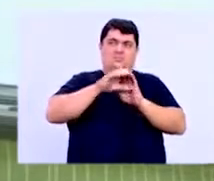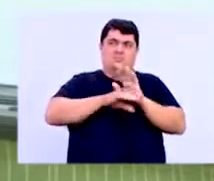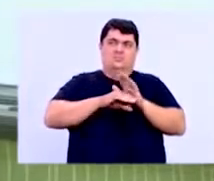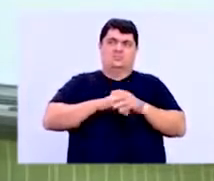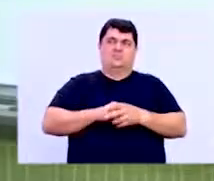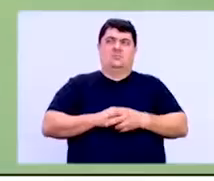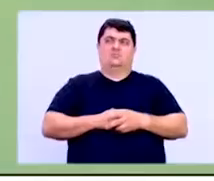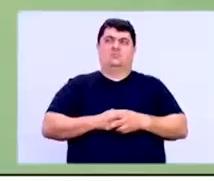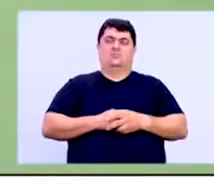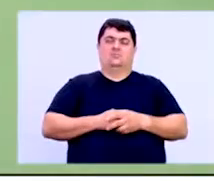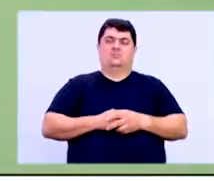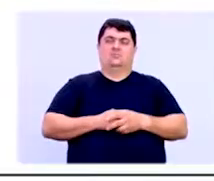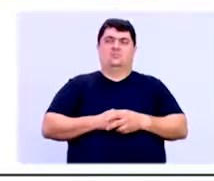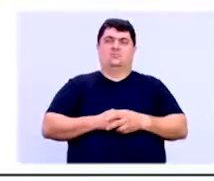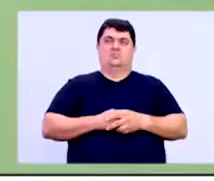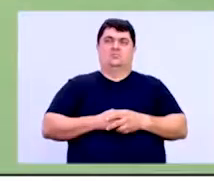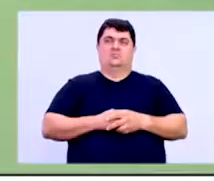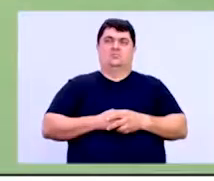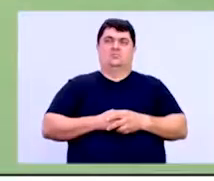ok?